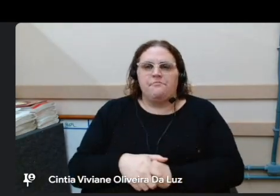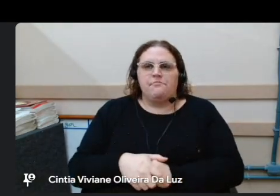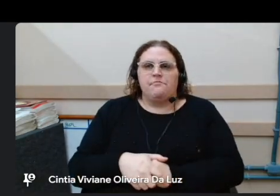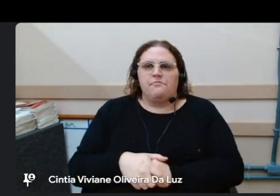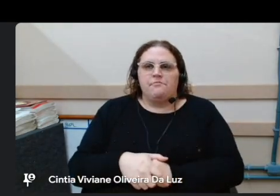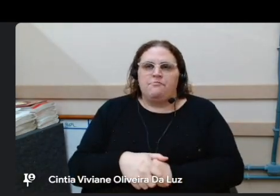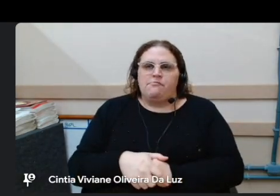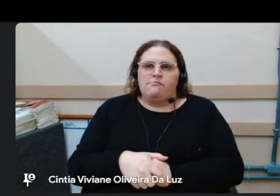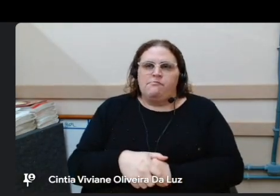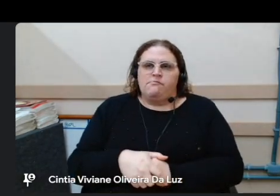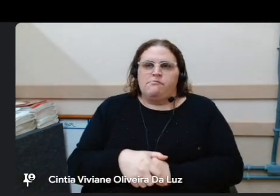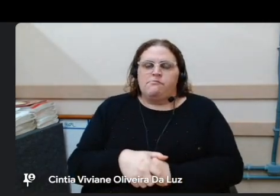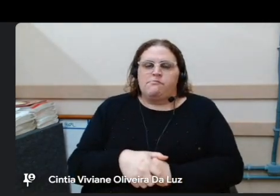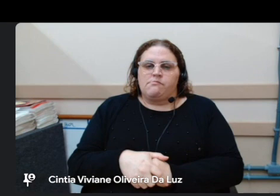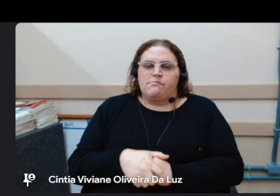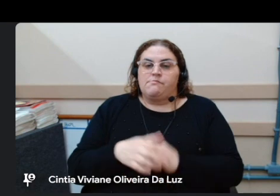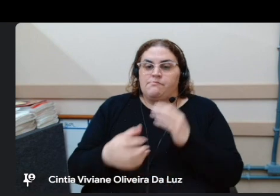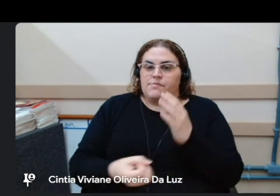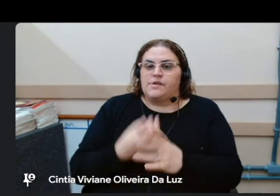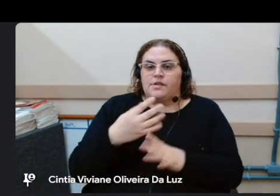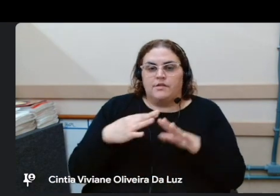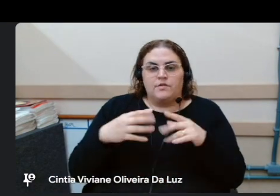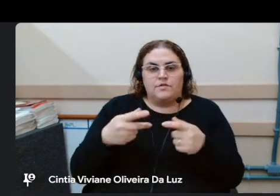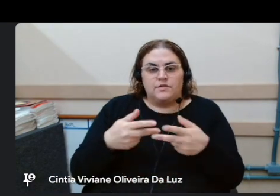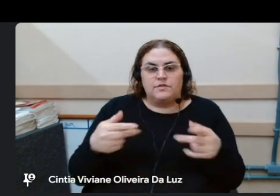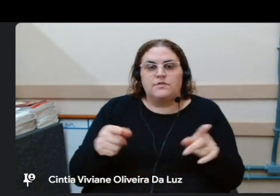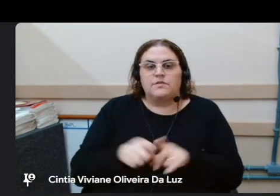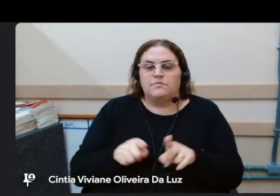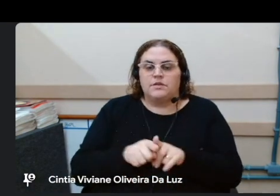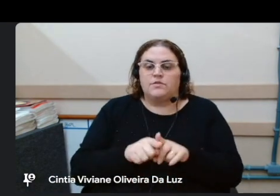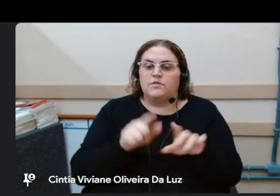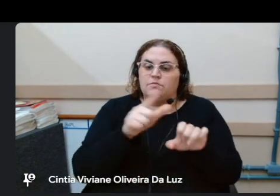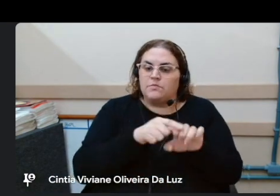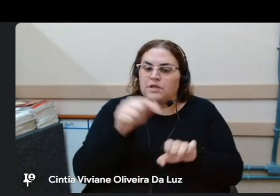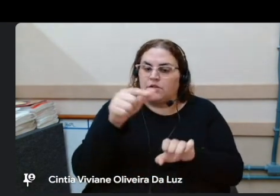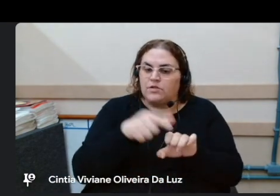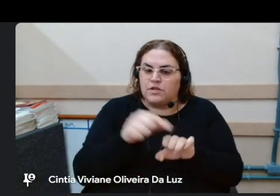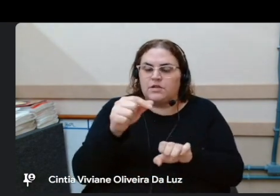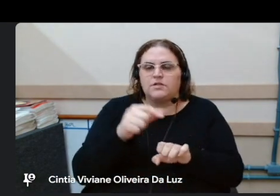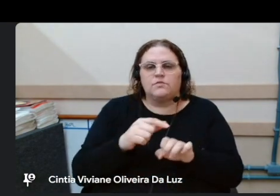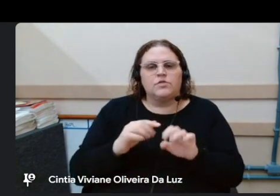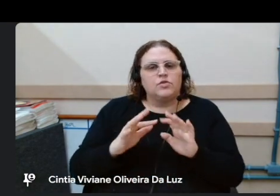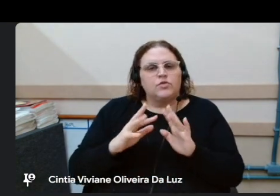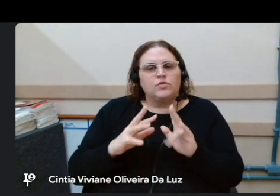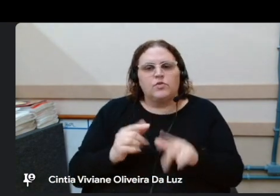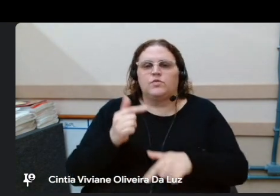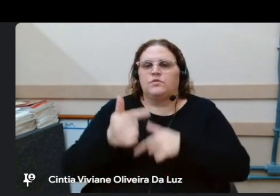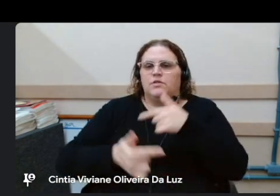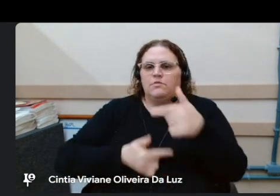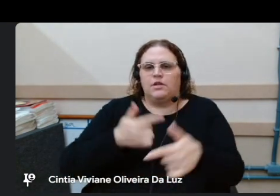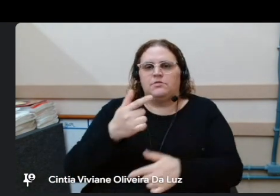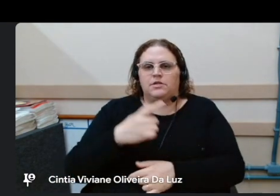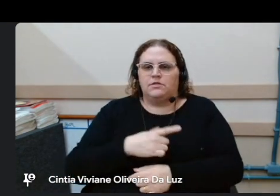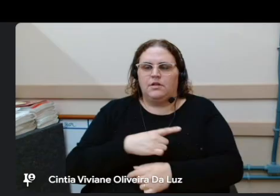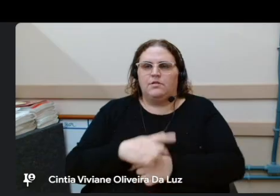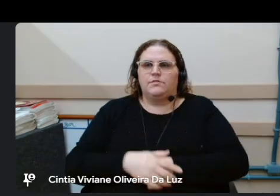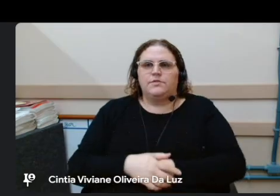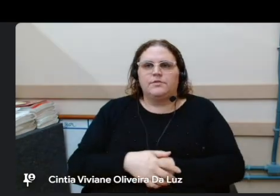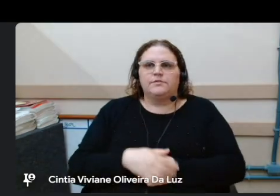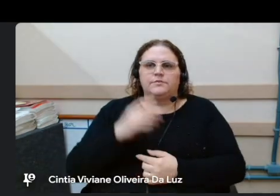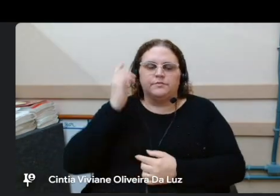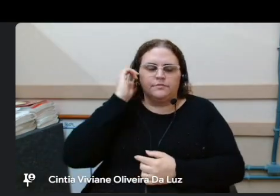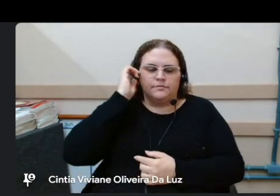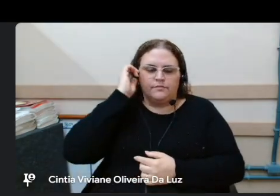né e e que gera toda essa questão aí do empreendedorismo de si com todas as